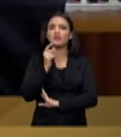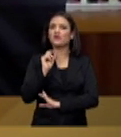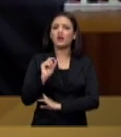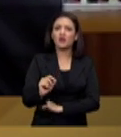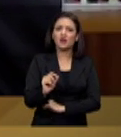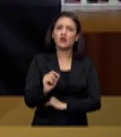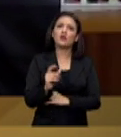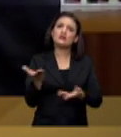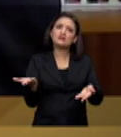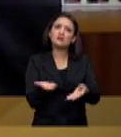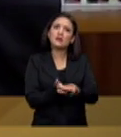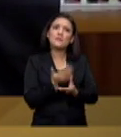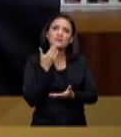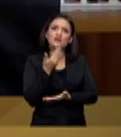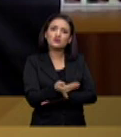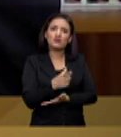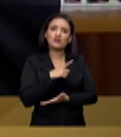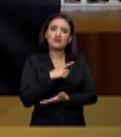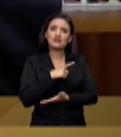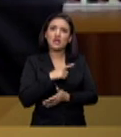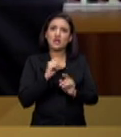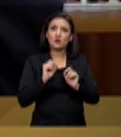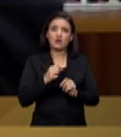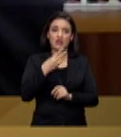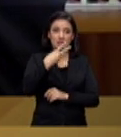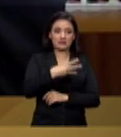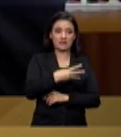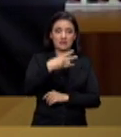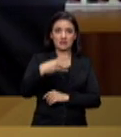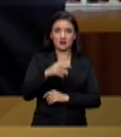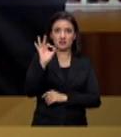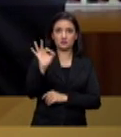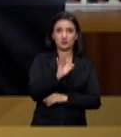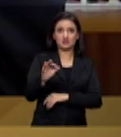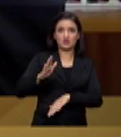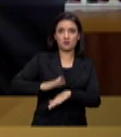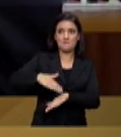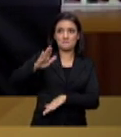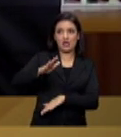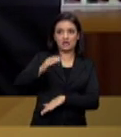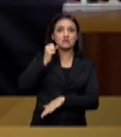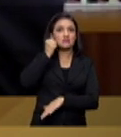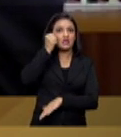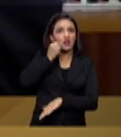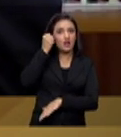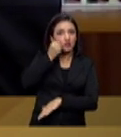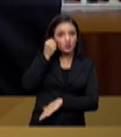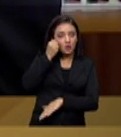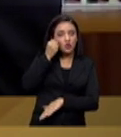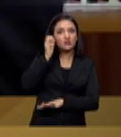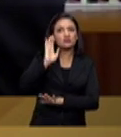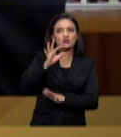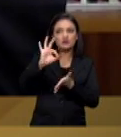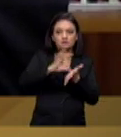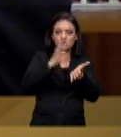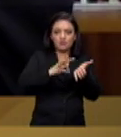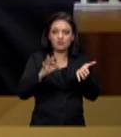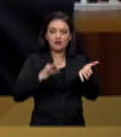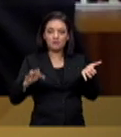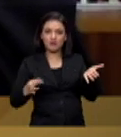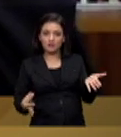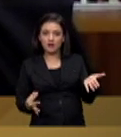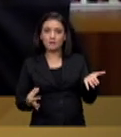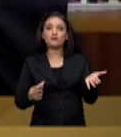a assinatura de mais de um terço dos membros do Senado Federal, tem a indicação